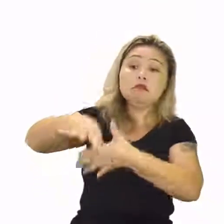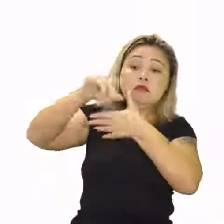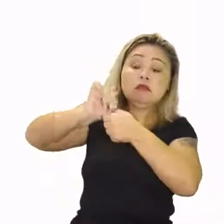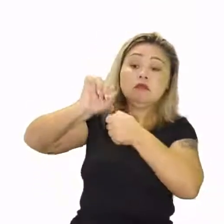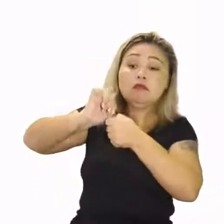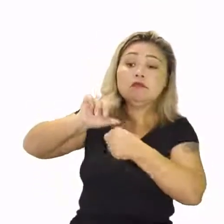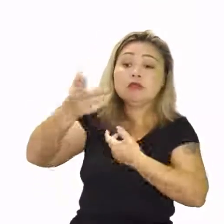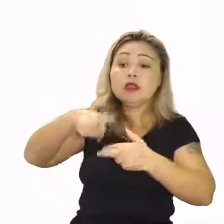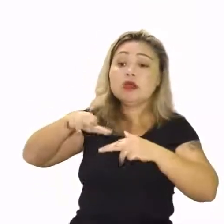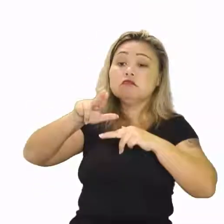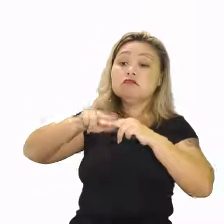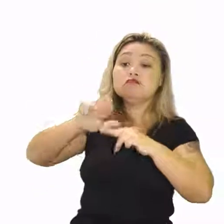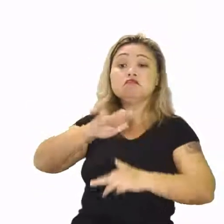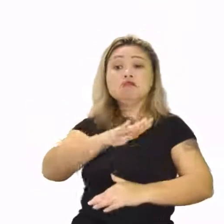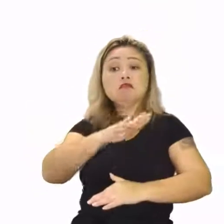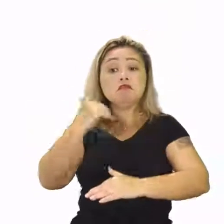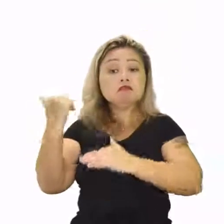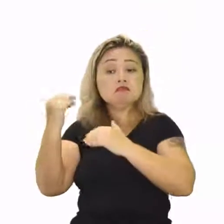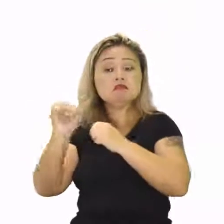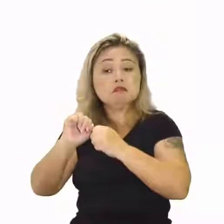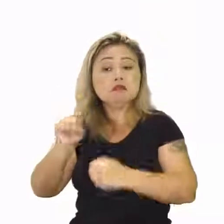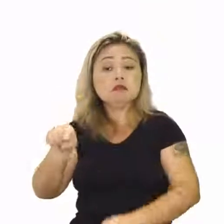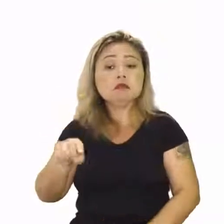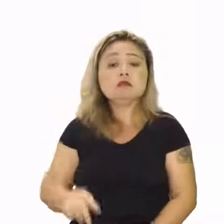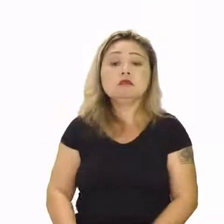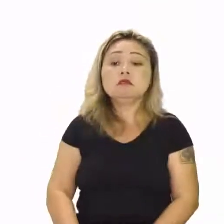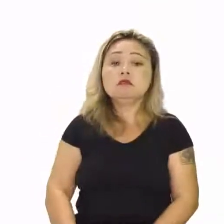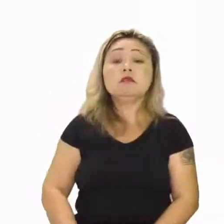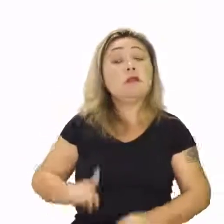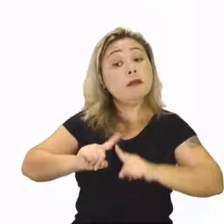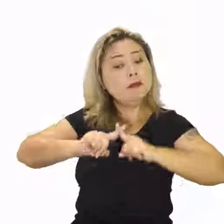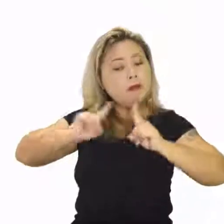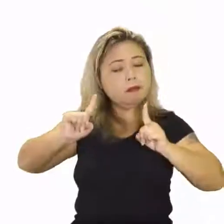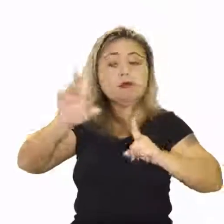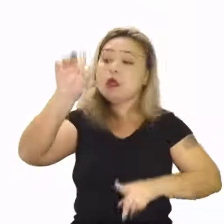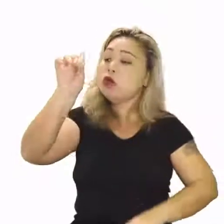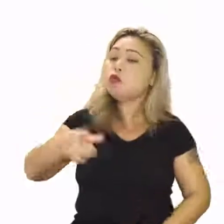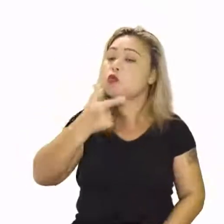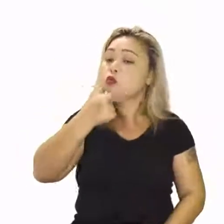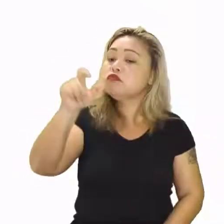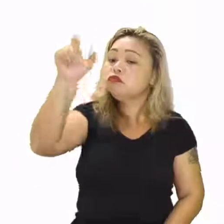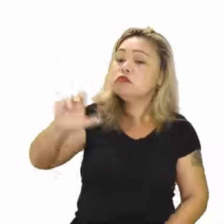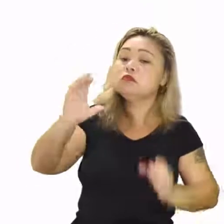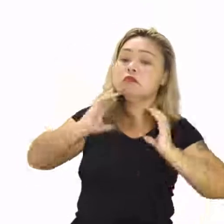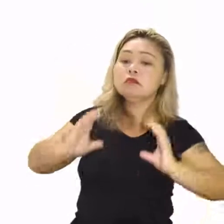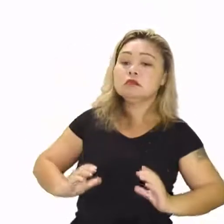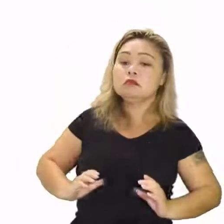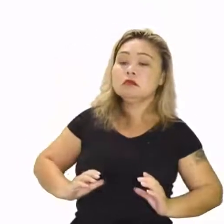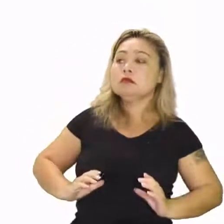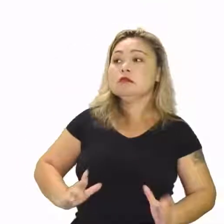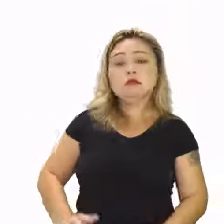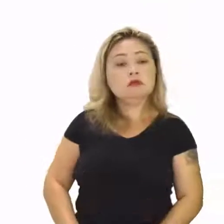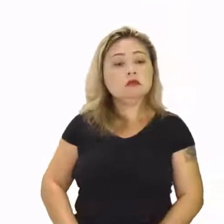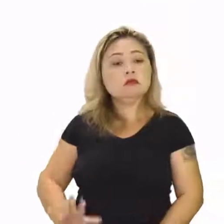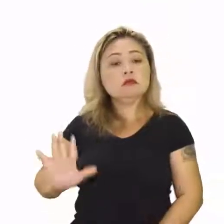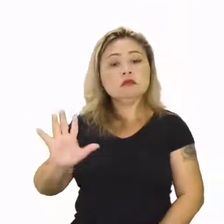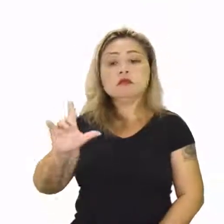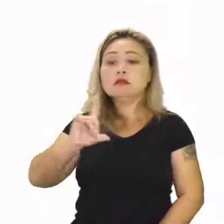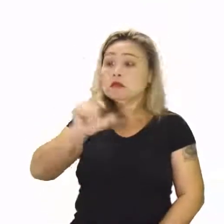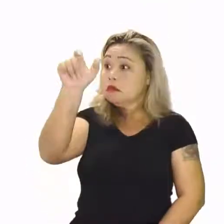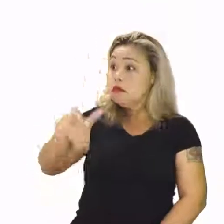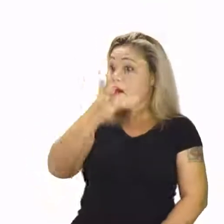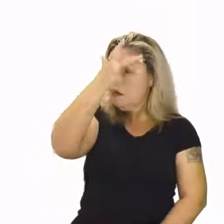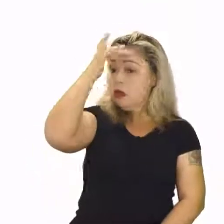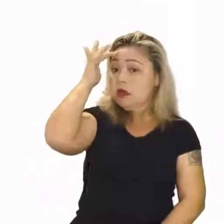ela foi guilhotinada, ela foi morta. Mas era o direito dos homens e dos cidadãos, direito da